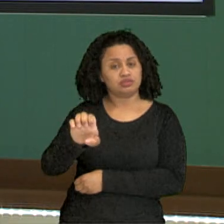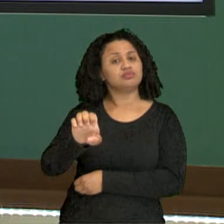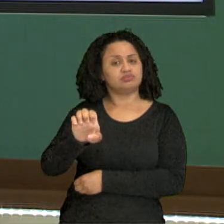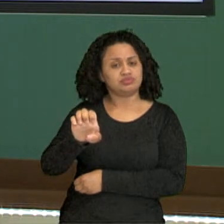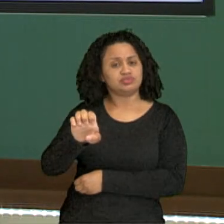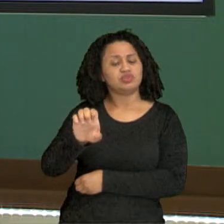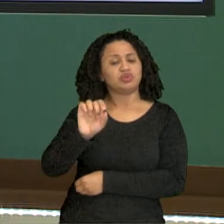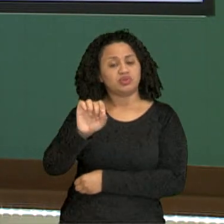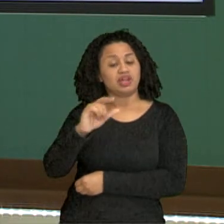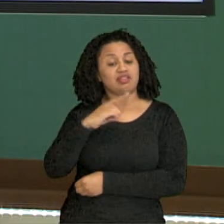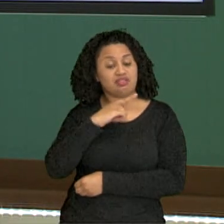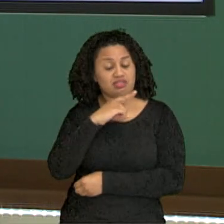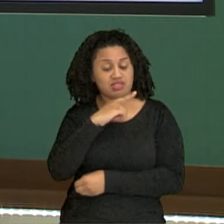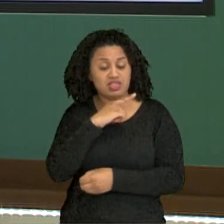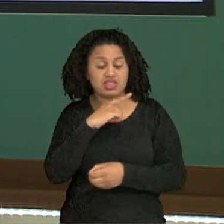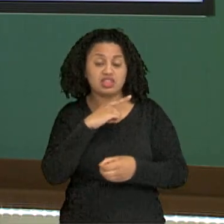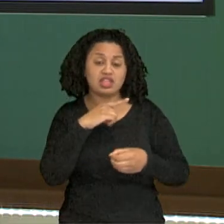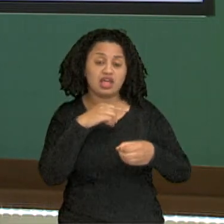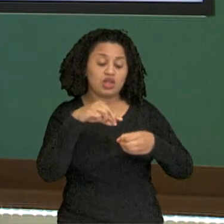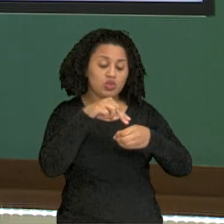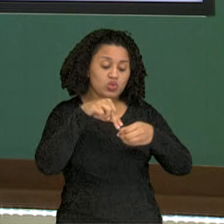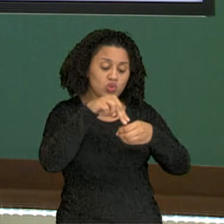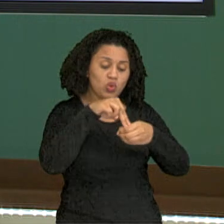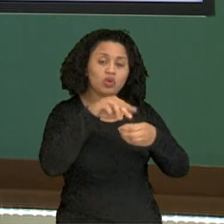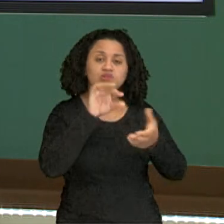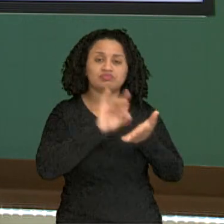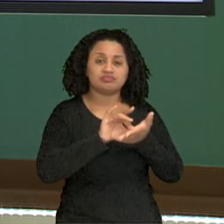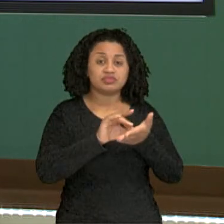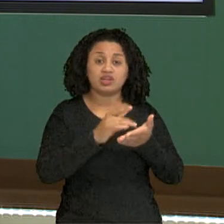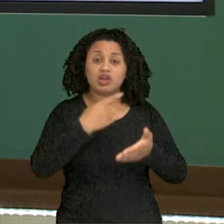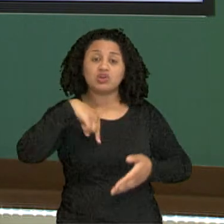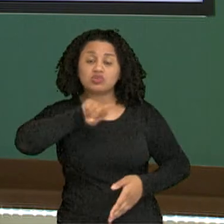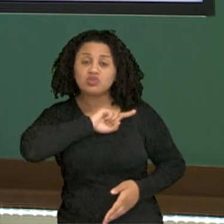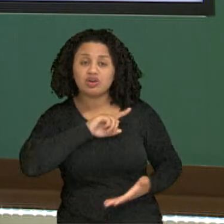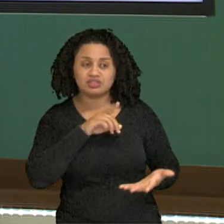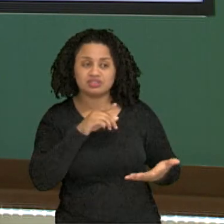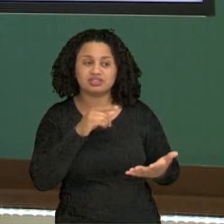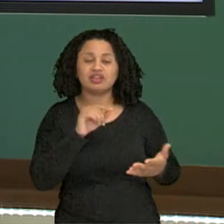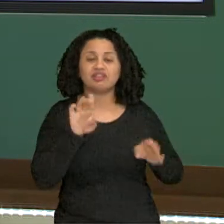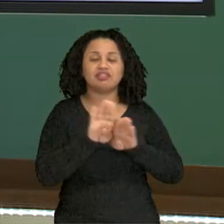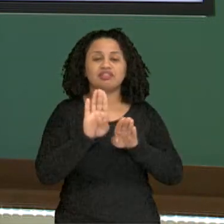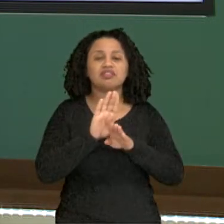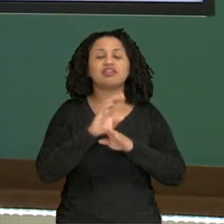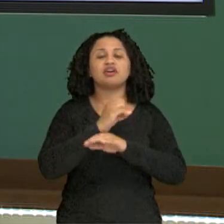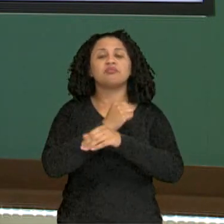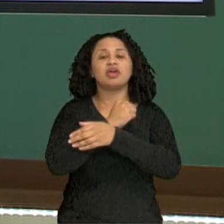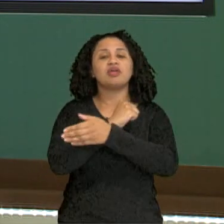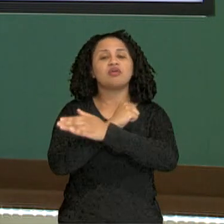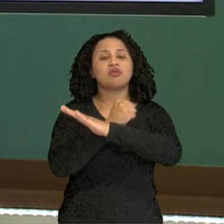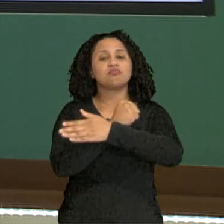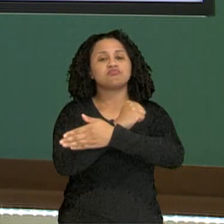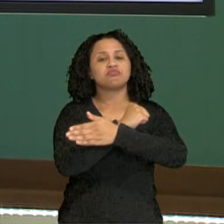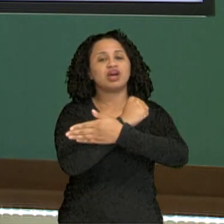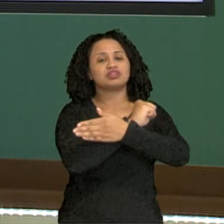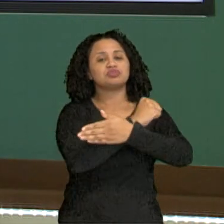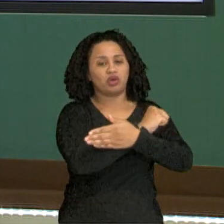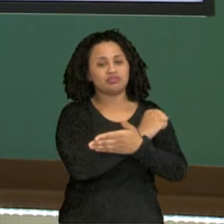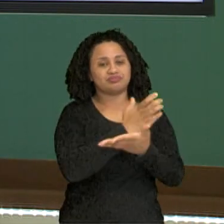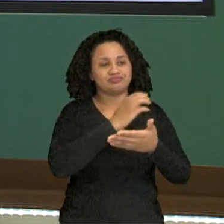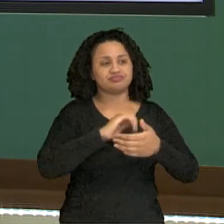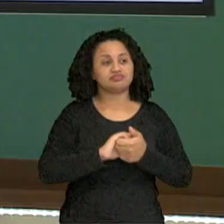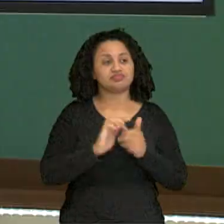verdadeiro, tem núcleo verdadeiro. É o nosso caso. É o caso do peixe-boi. Apresentamos um